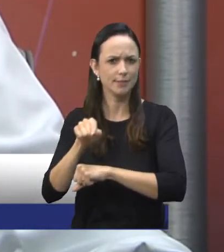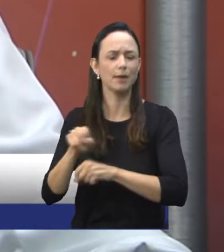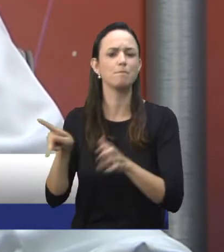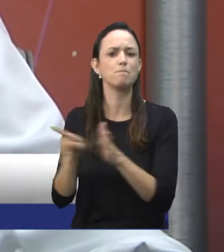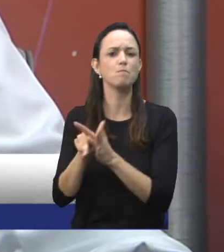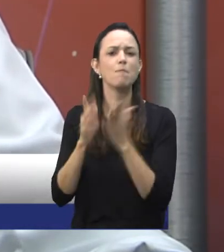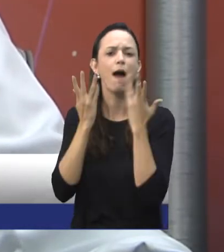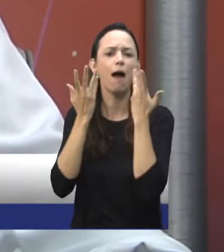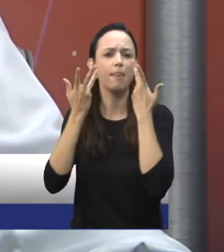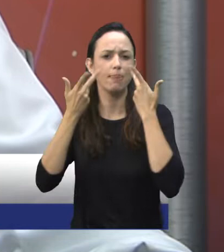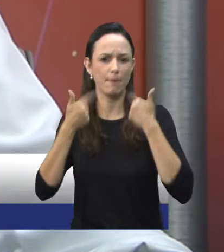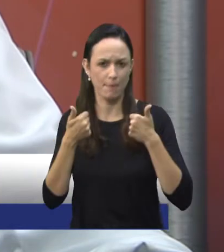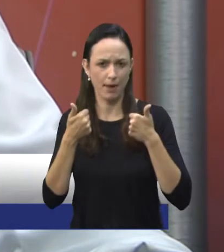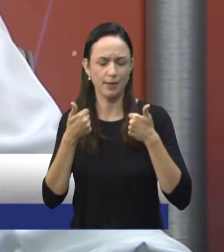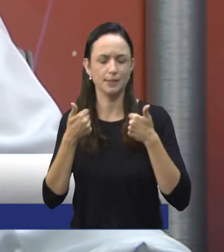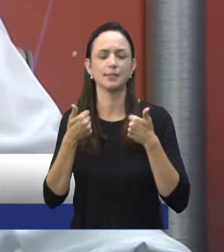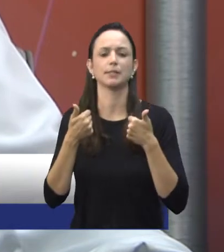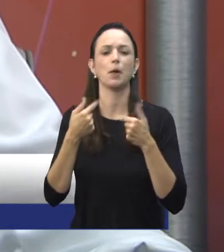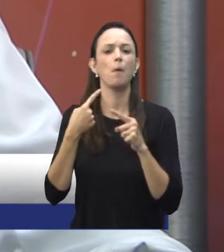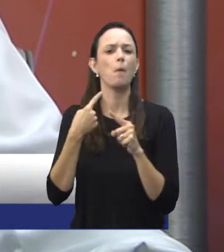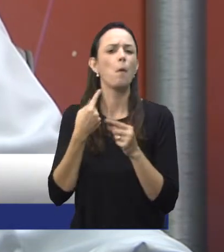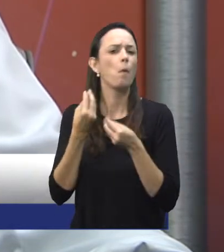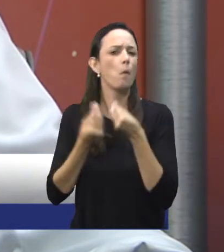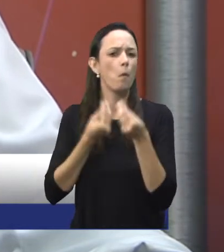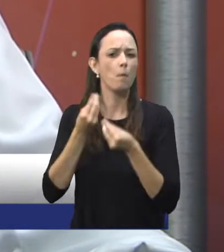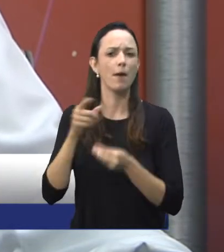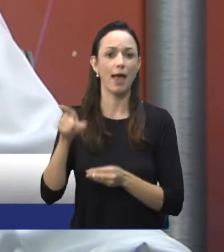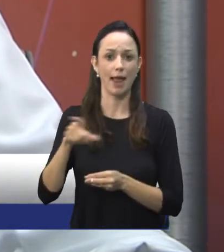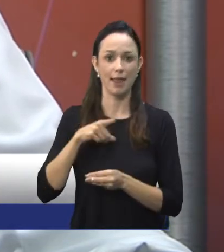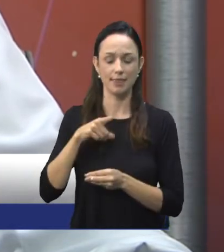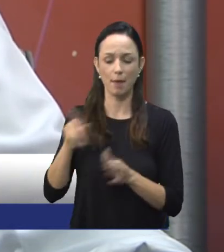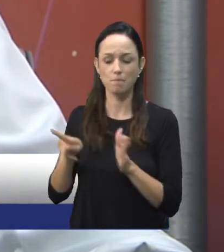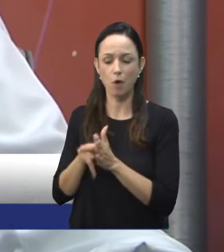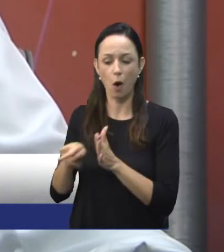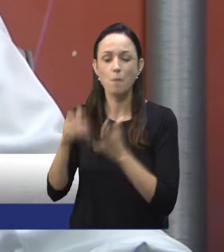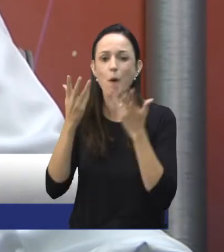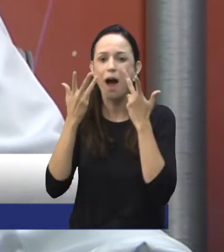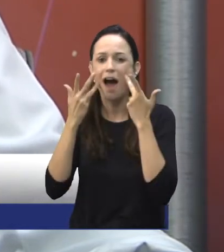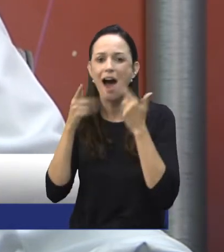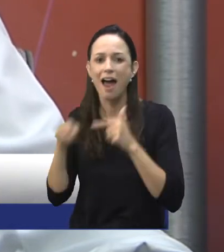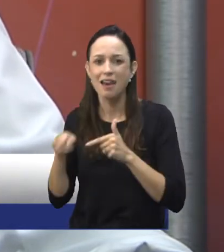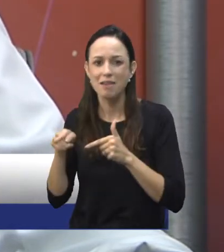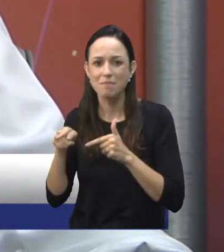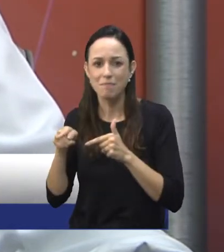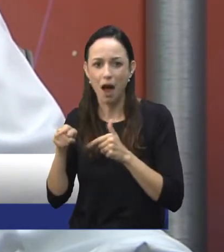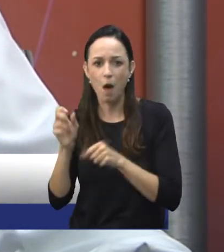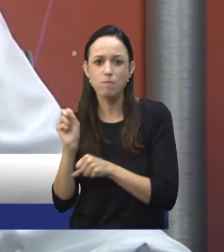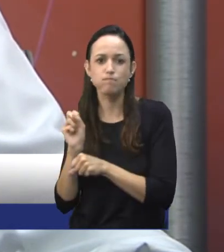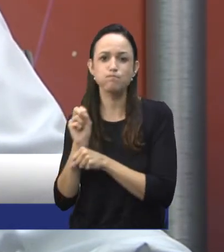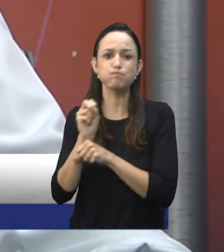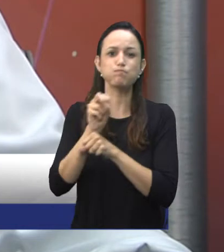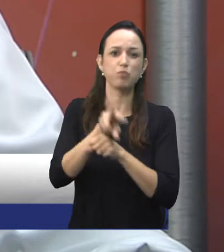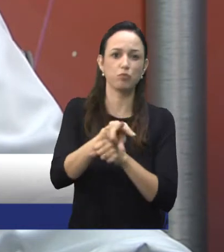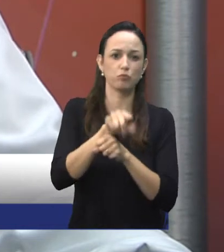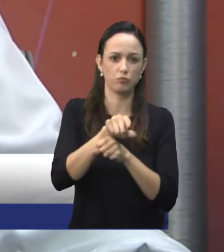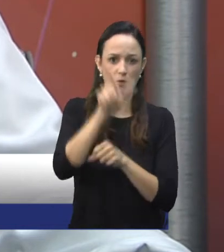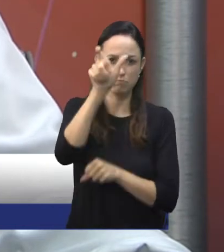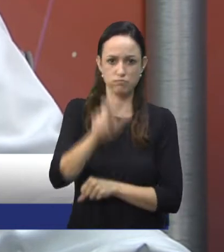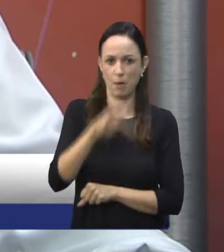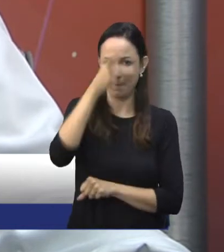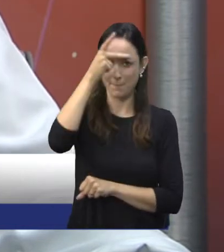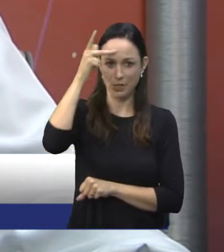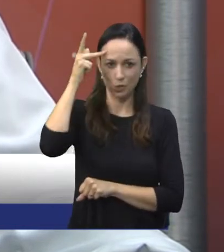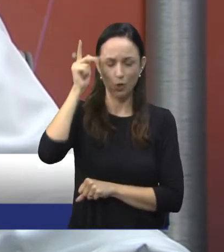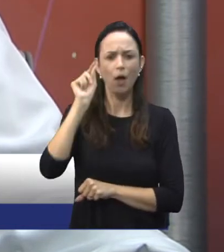uma zoonose, ou seja, ela passa do animal para o ser humano, do rato, no